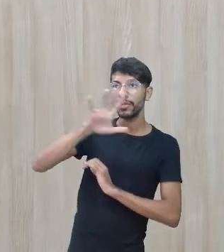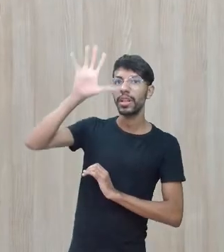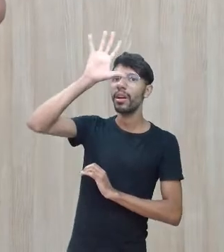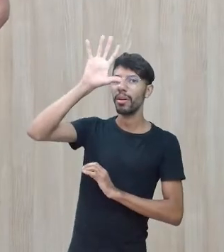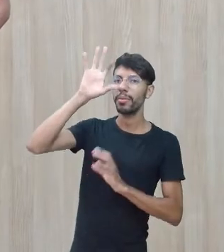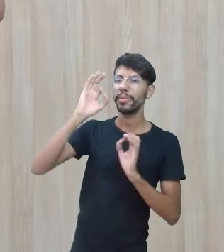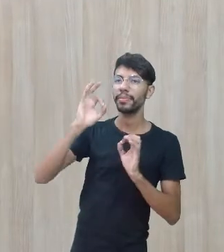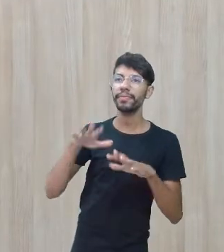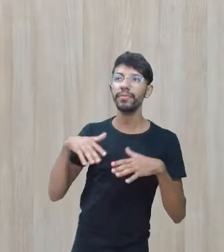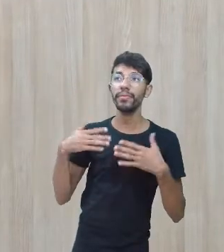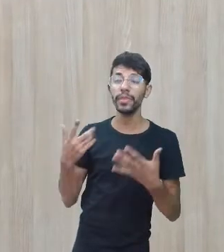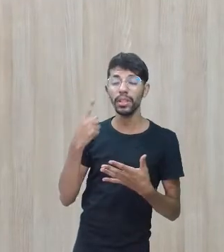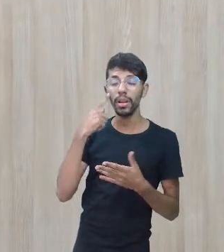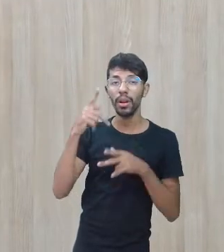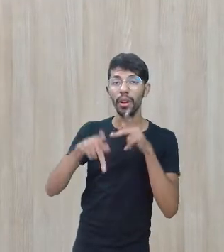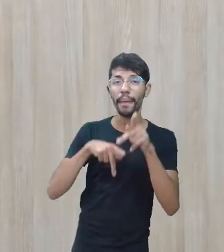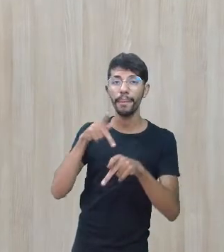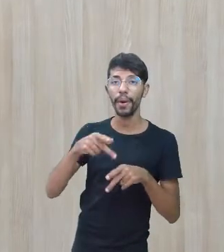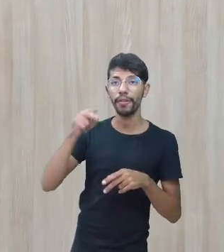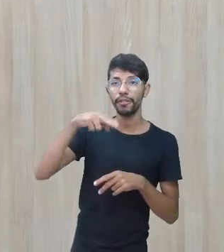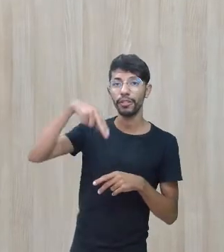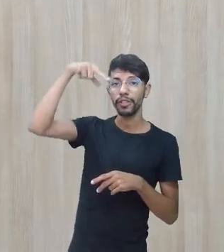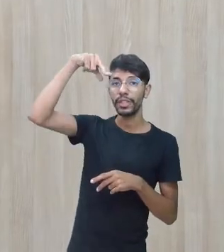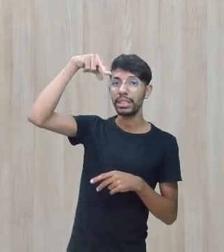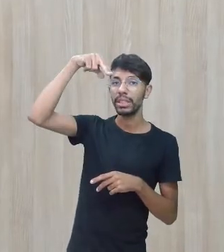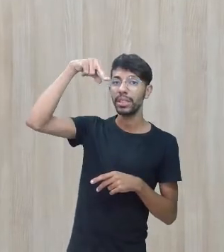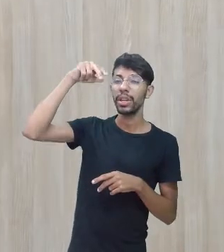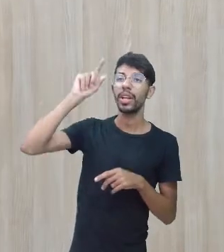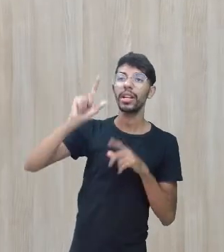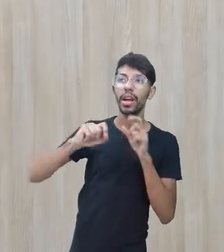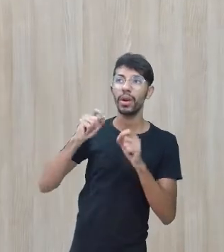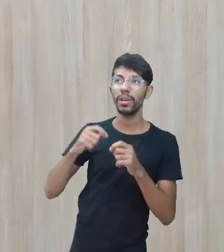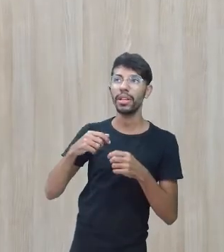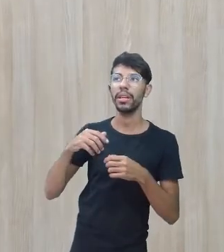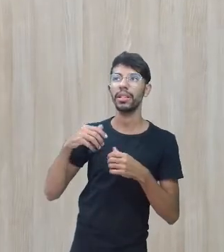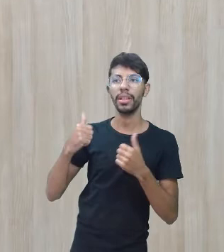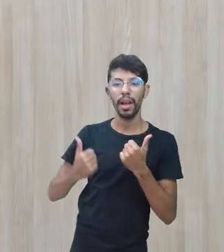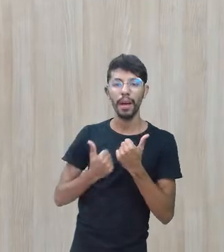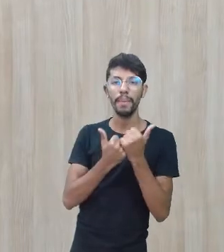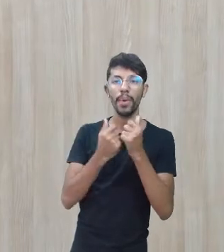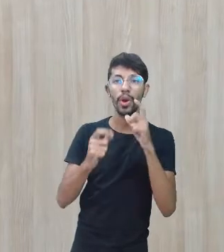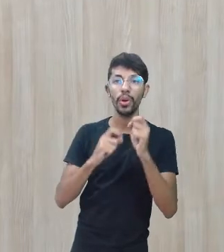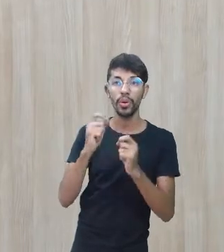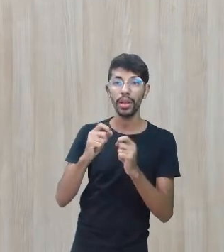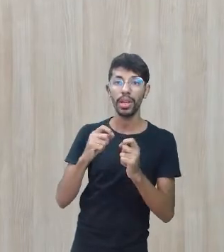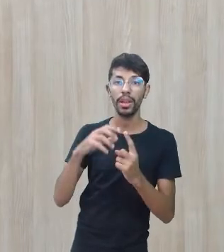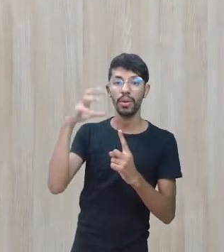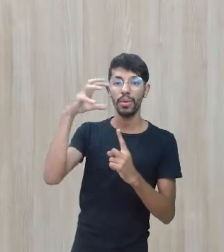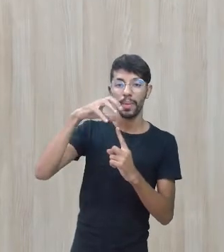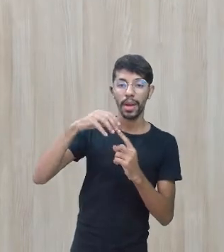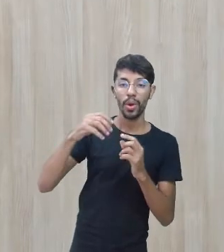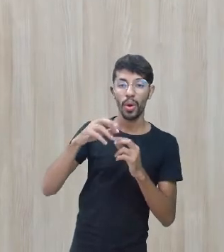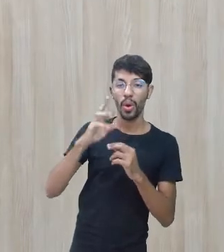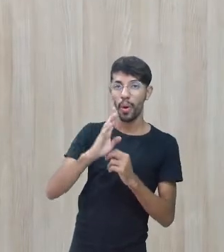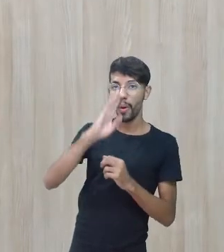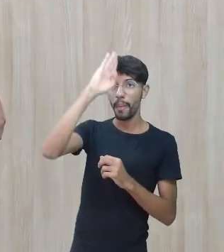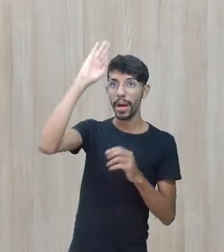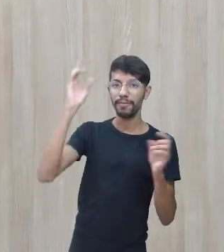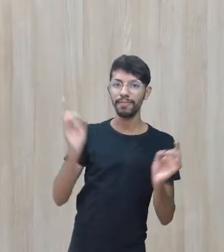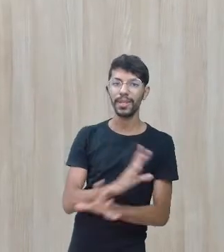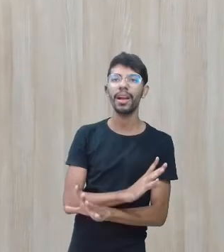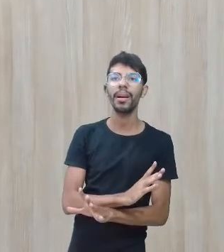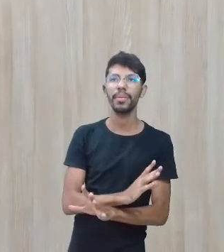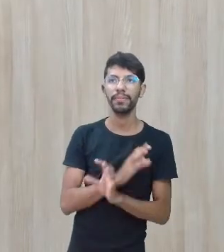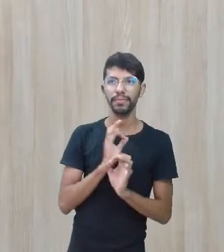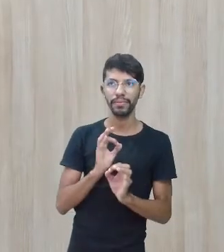são justamente esses povos do norte que vão, né, contribuir muito para o esfacelamento, para a queda do Império Romano, tá bom? Então, vamos seguir